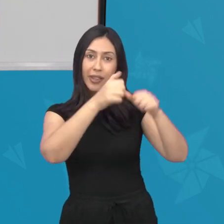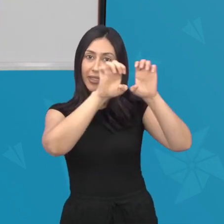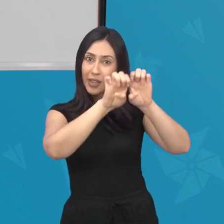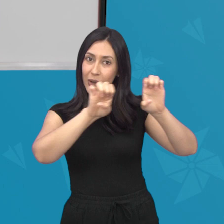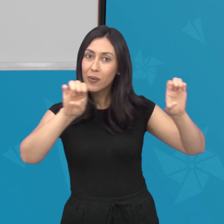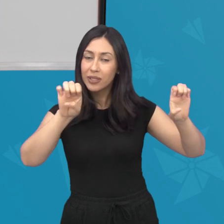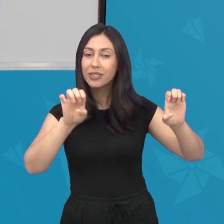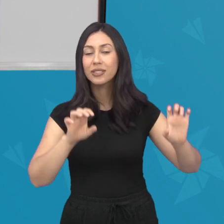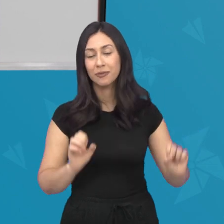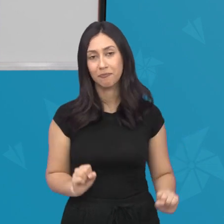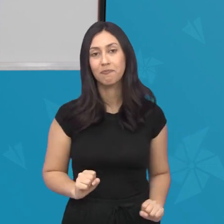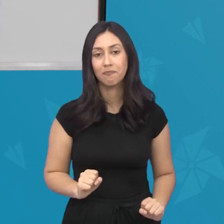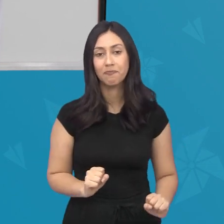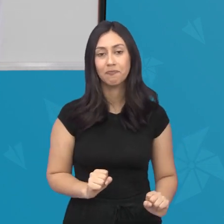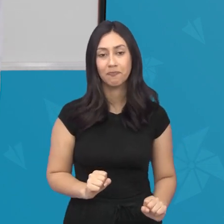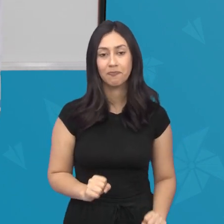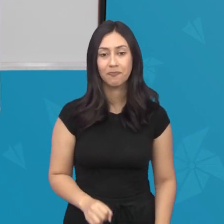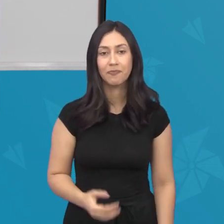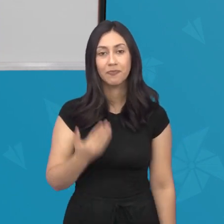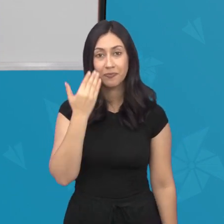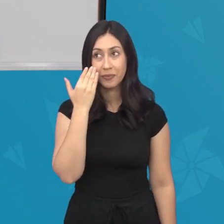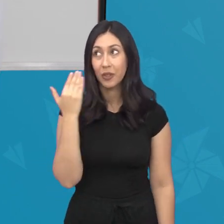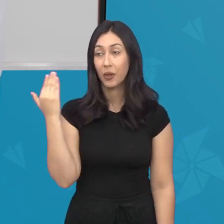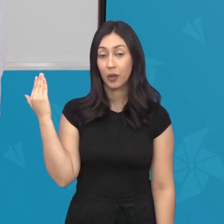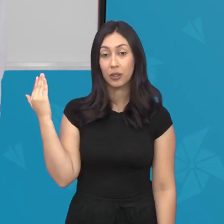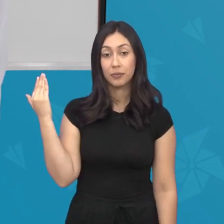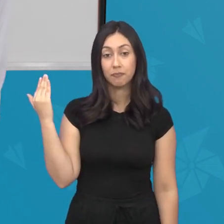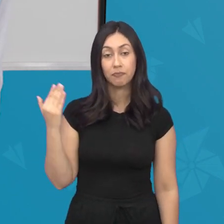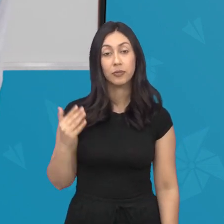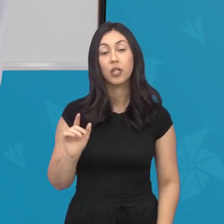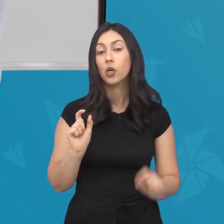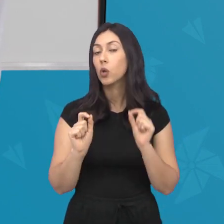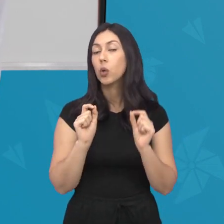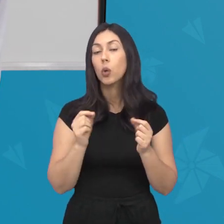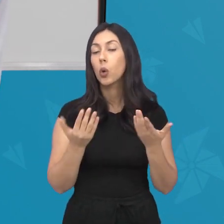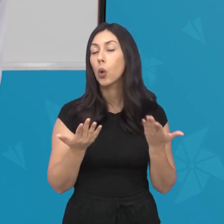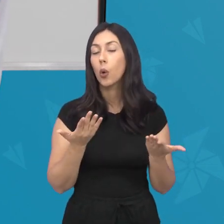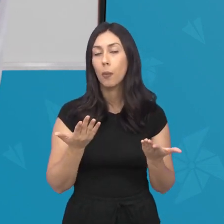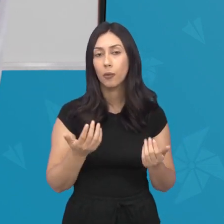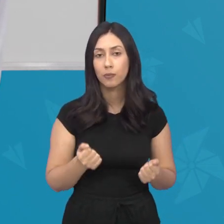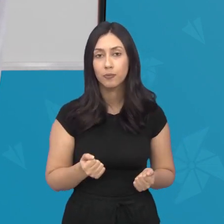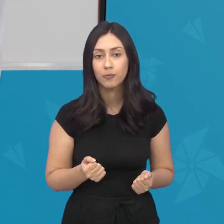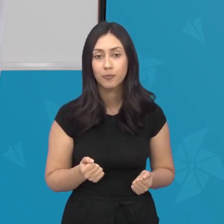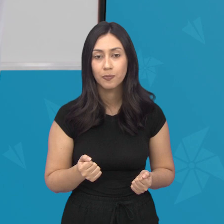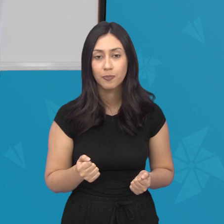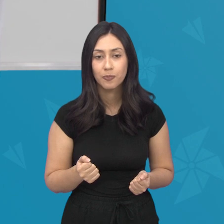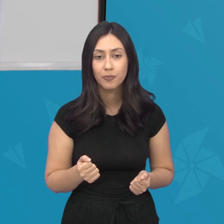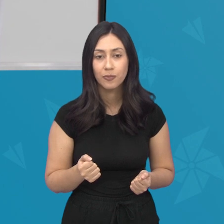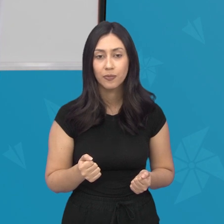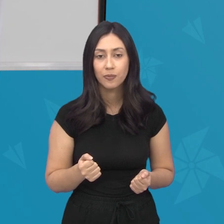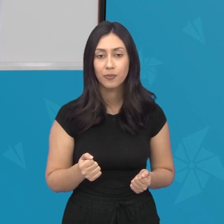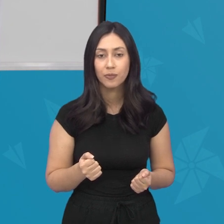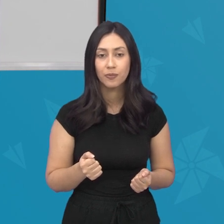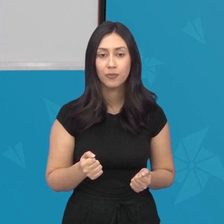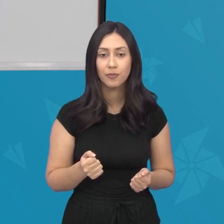Então vamos substituir 1,5 aqui nessa equação aqui. Então vai ser